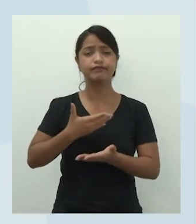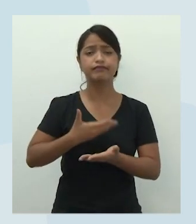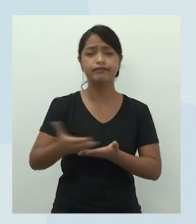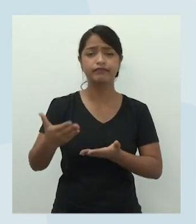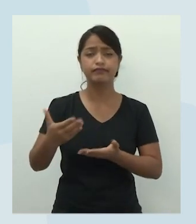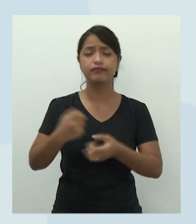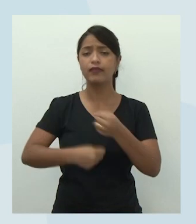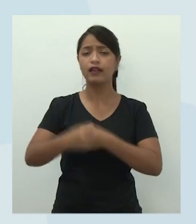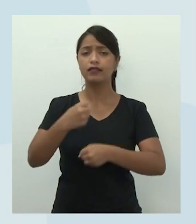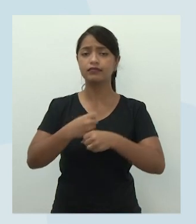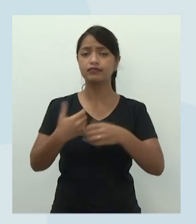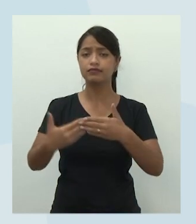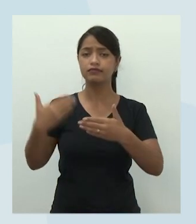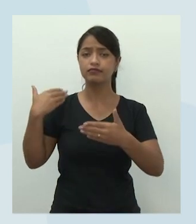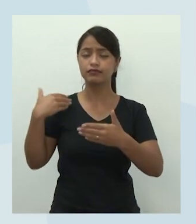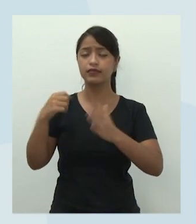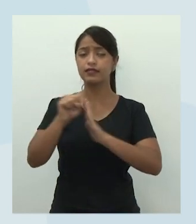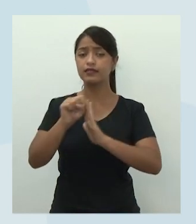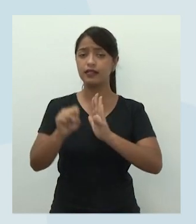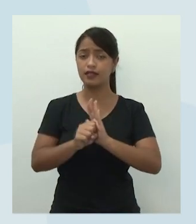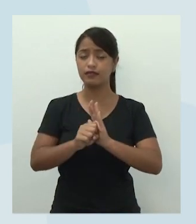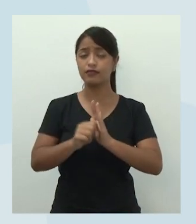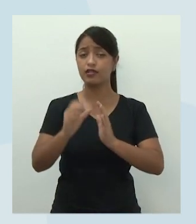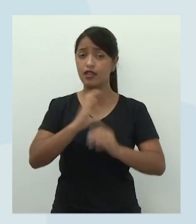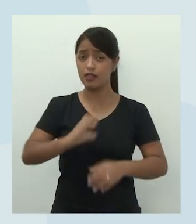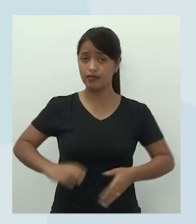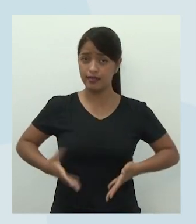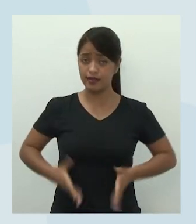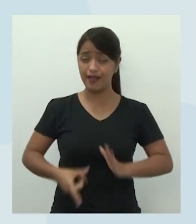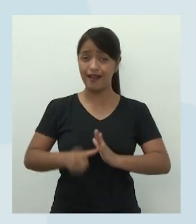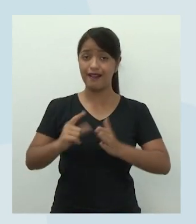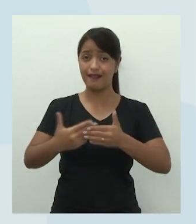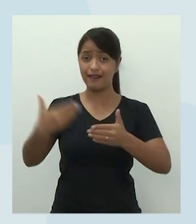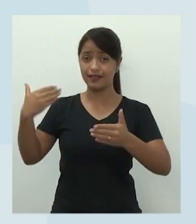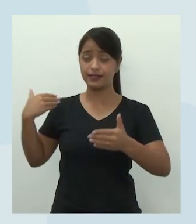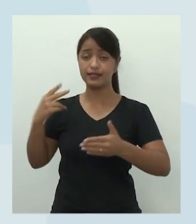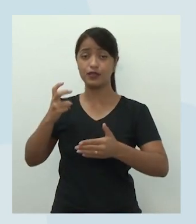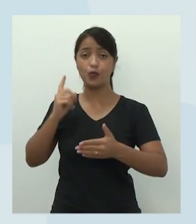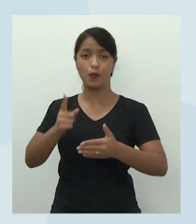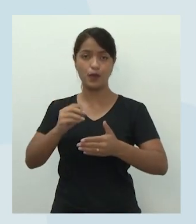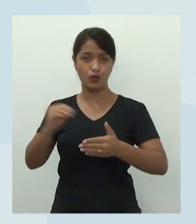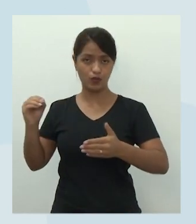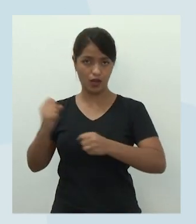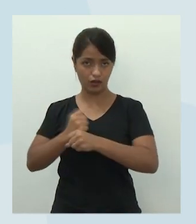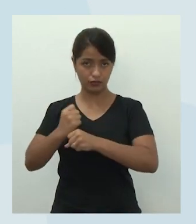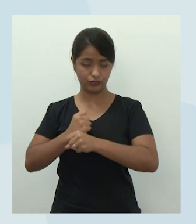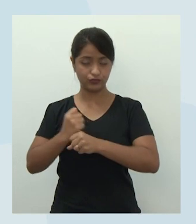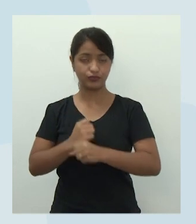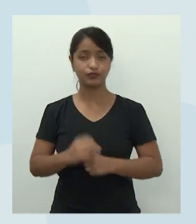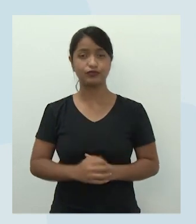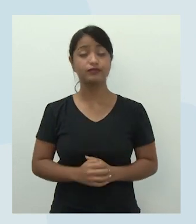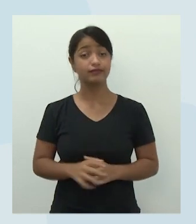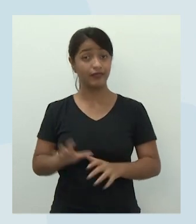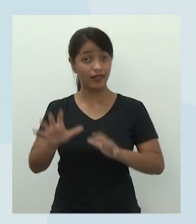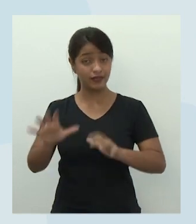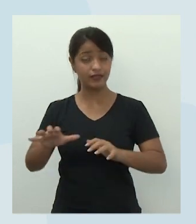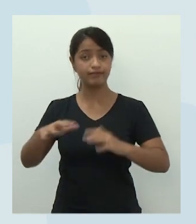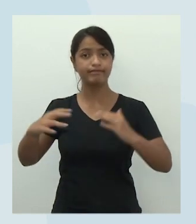século do 5.000 a.C., e com isso essas civilizações puderam